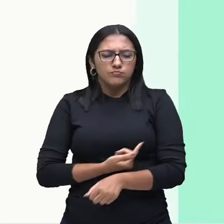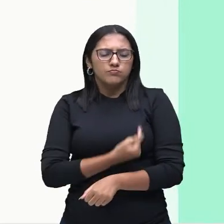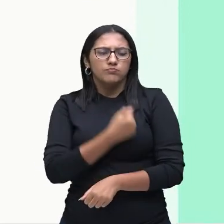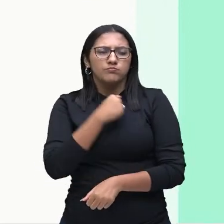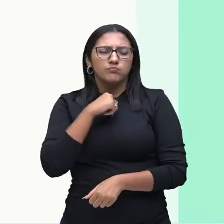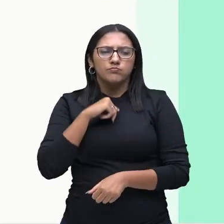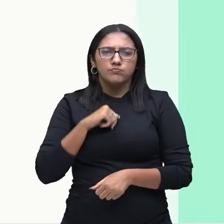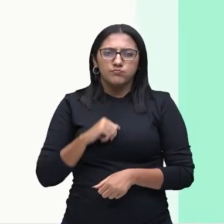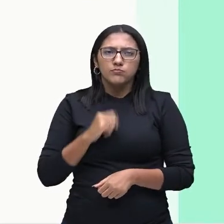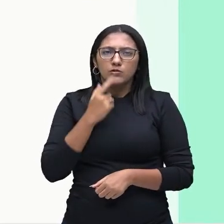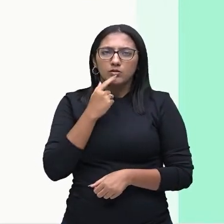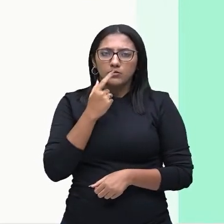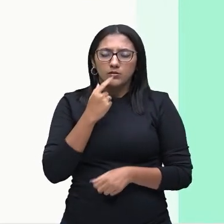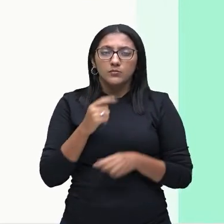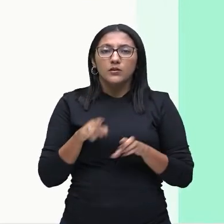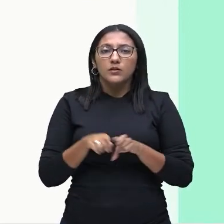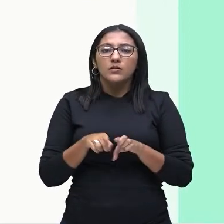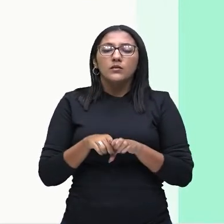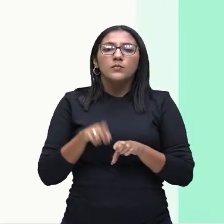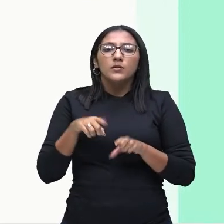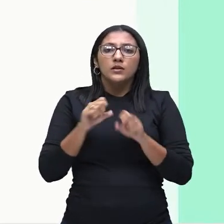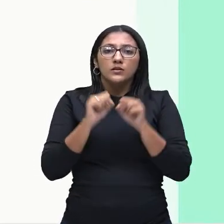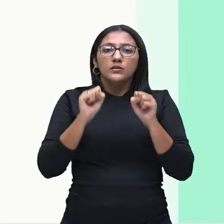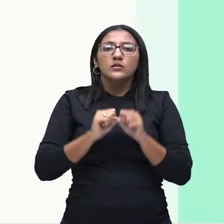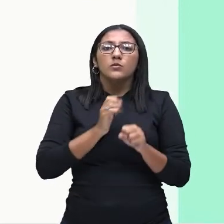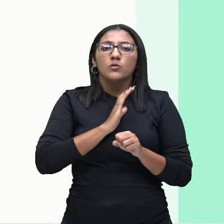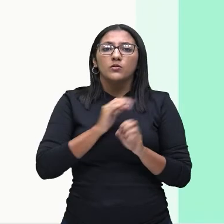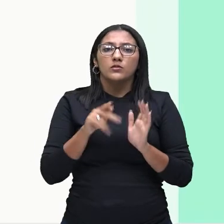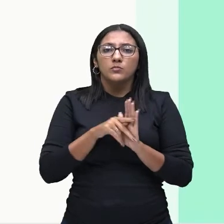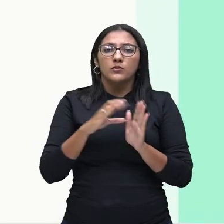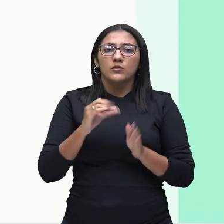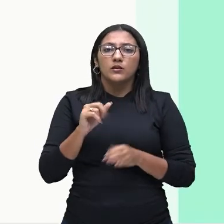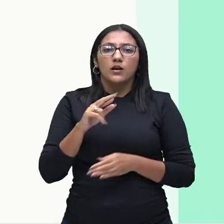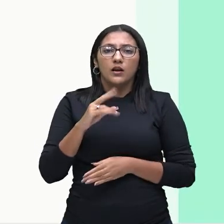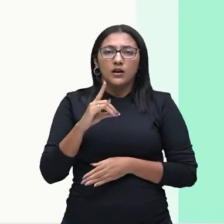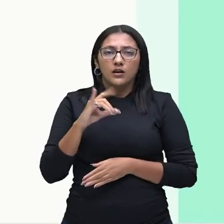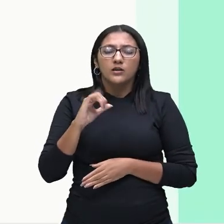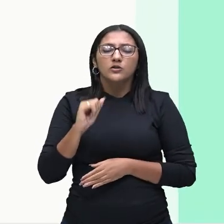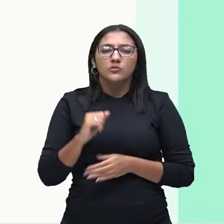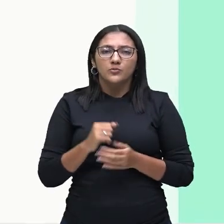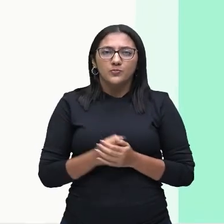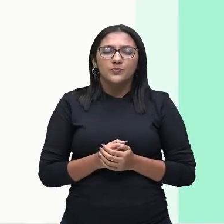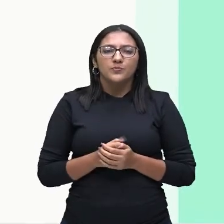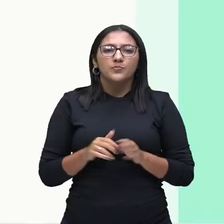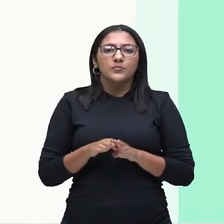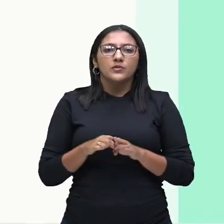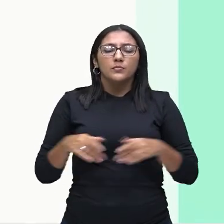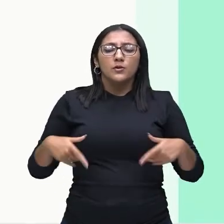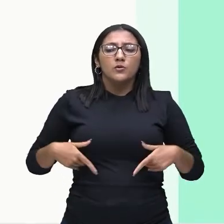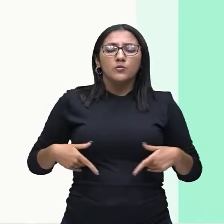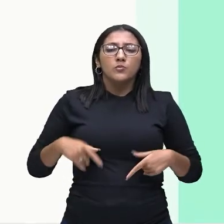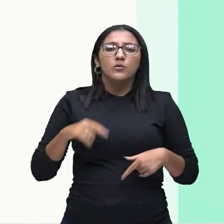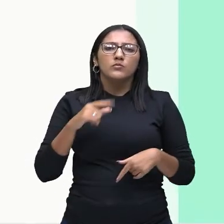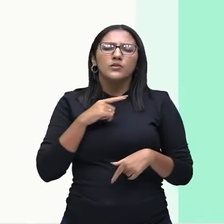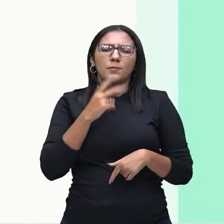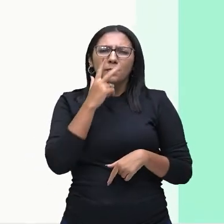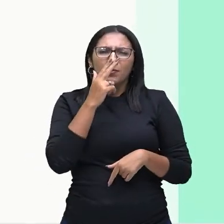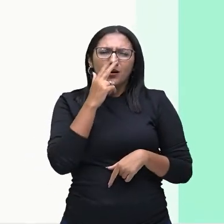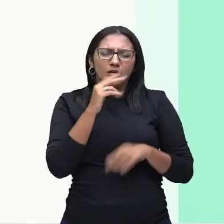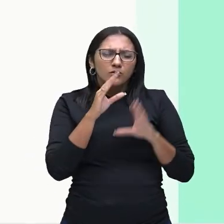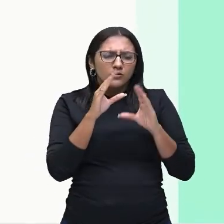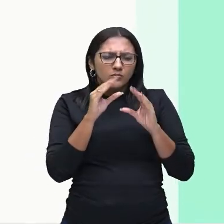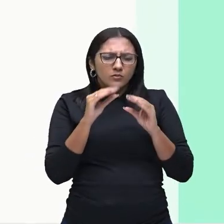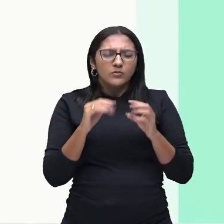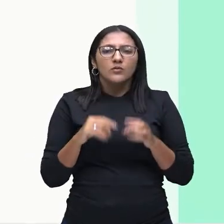e faz parte do sistema cardiovascular. Os pulmões apresentam aparência esponjosa e exercem um importante papel no processo